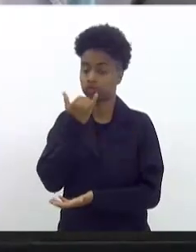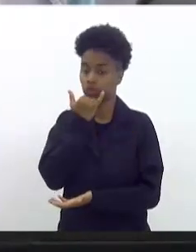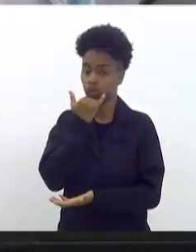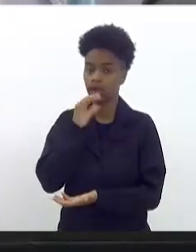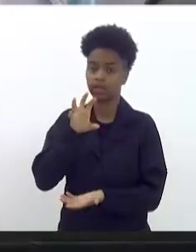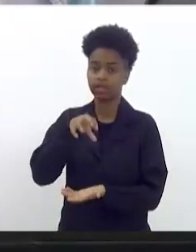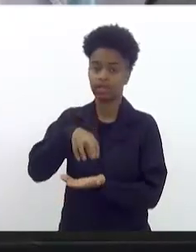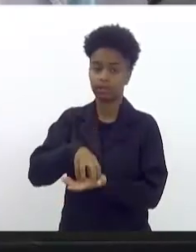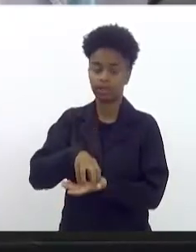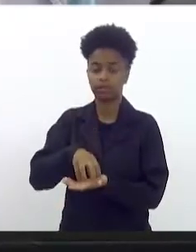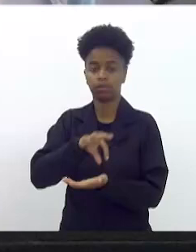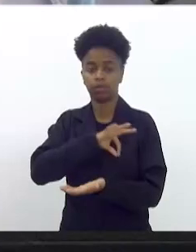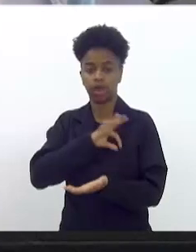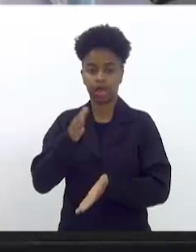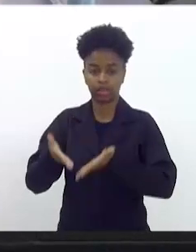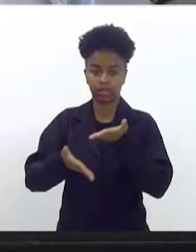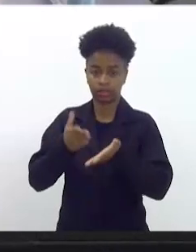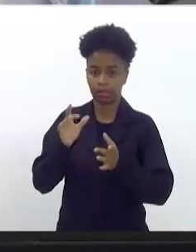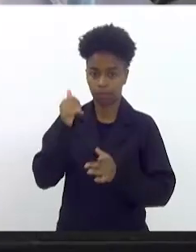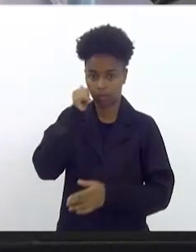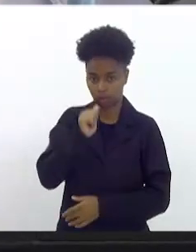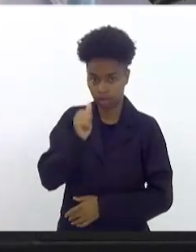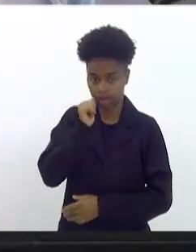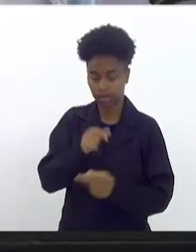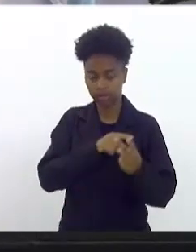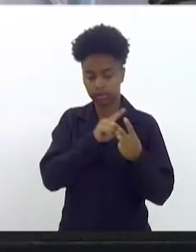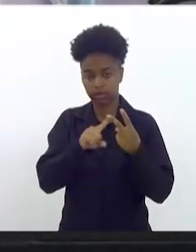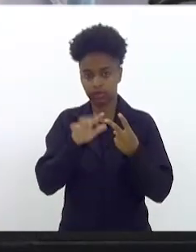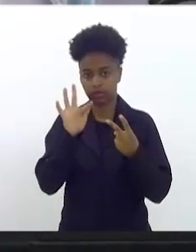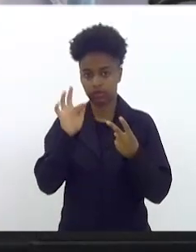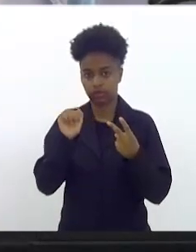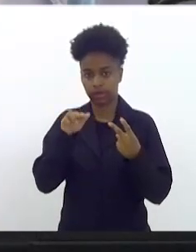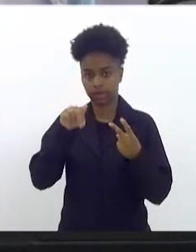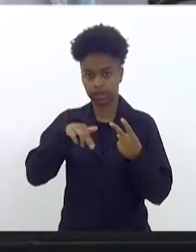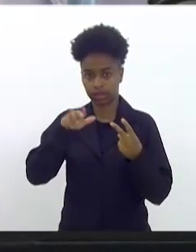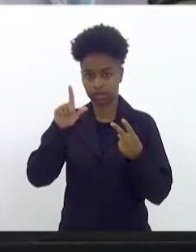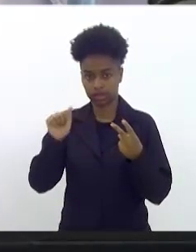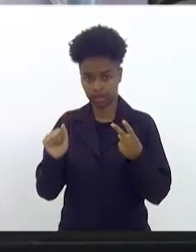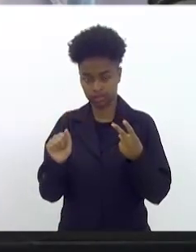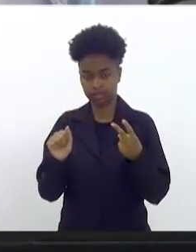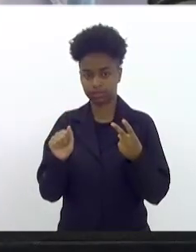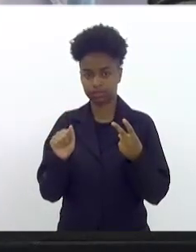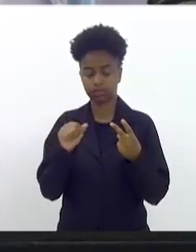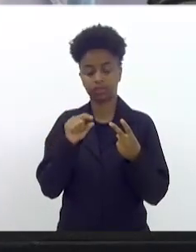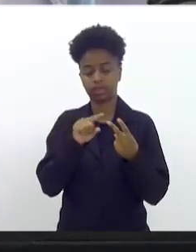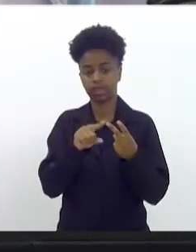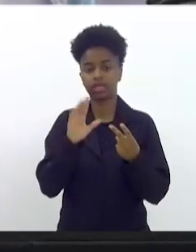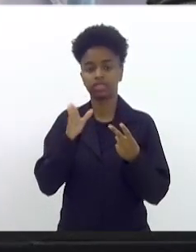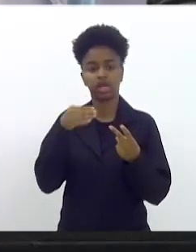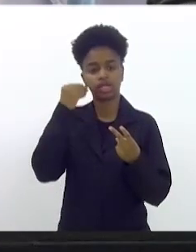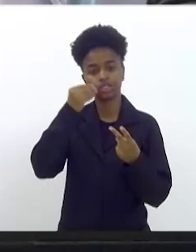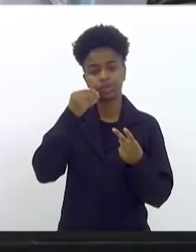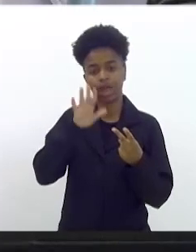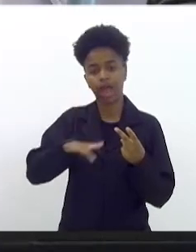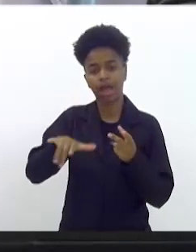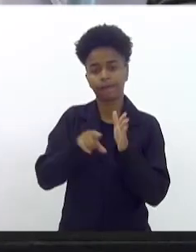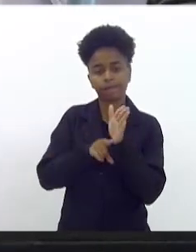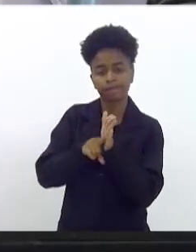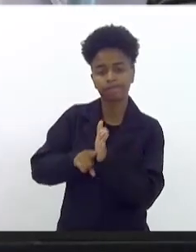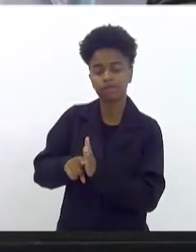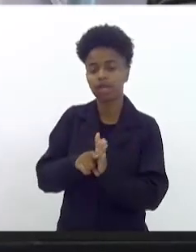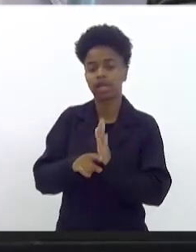de Polícia de Atendimento à Mulher, e da doutora Fernanda, que também tem uma experiência na investigação de